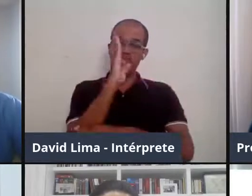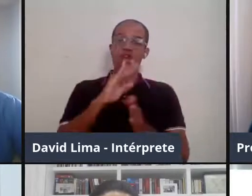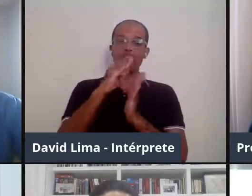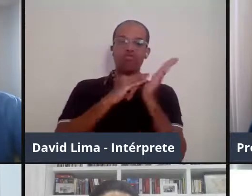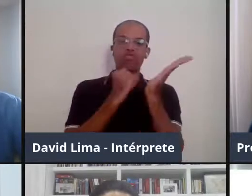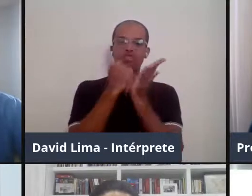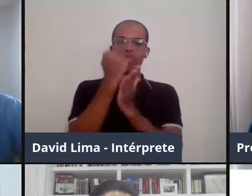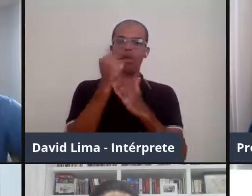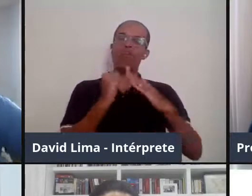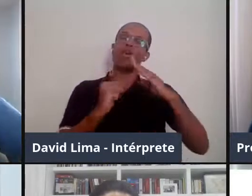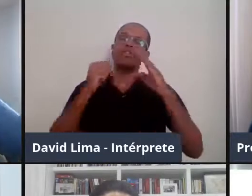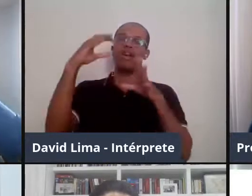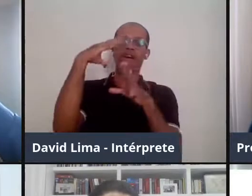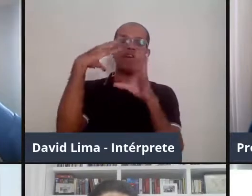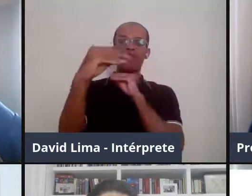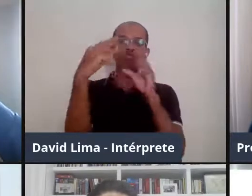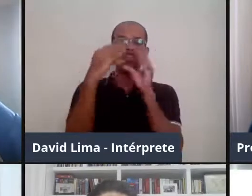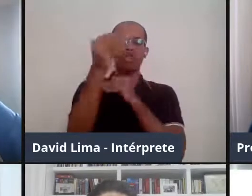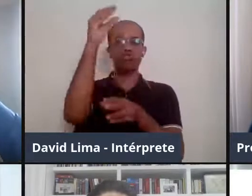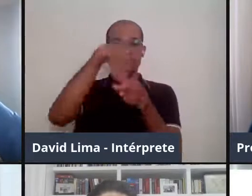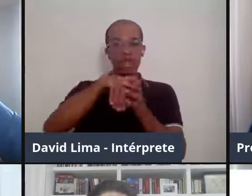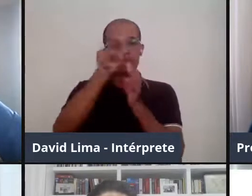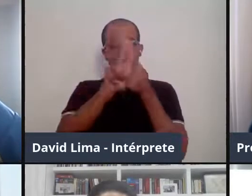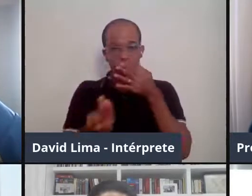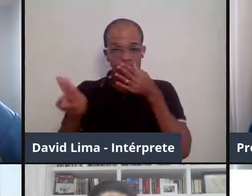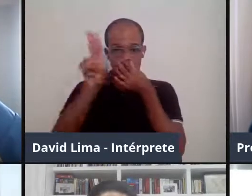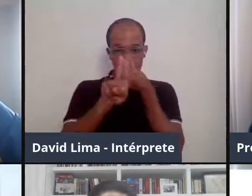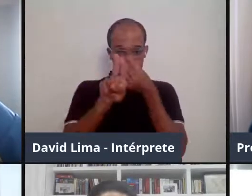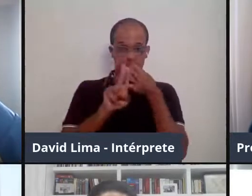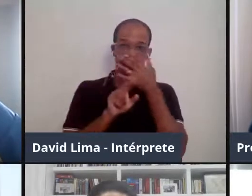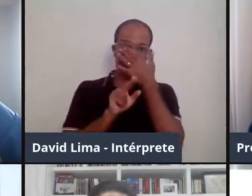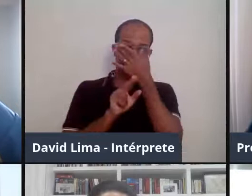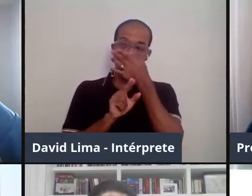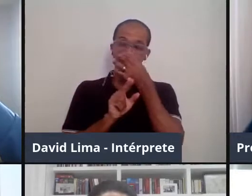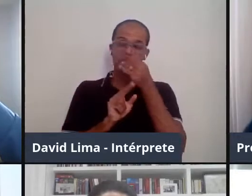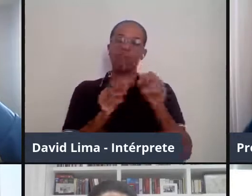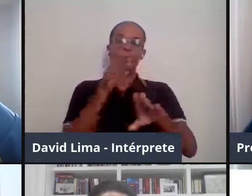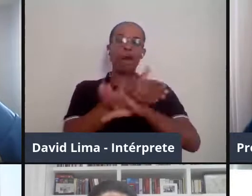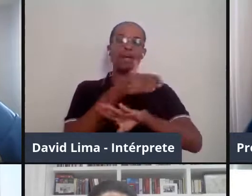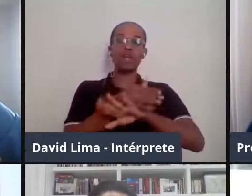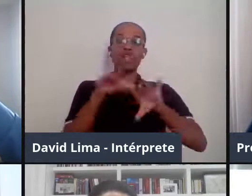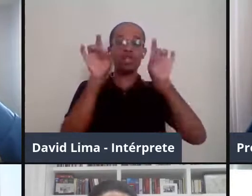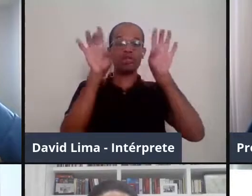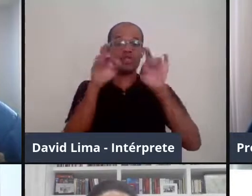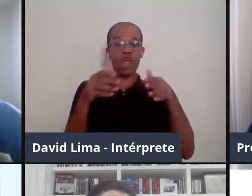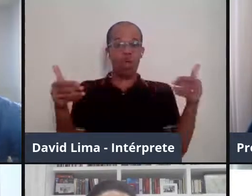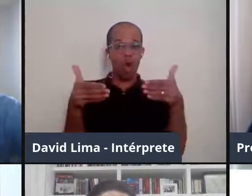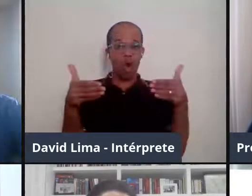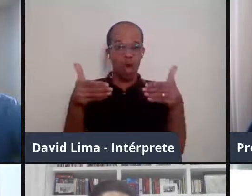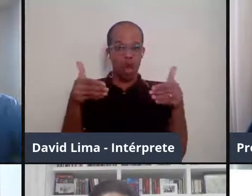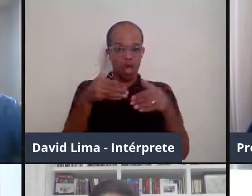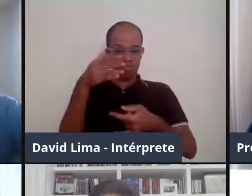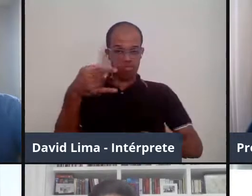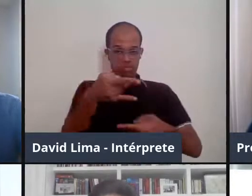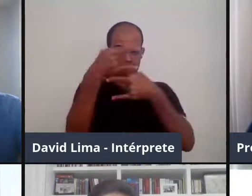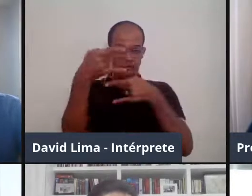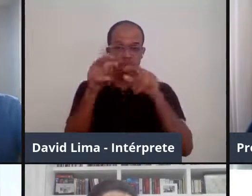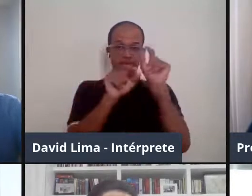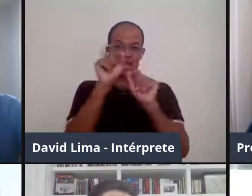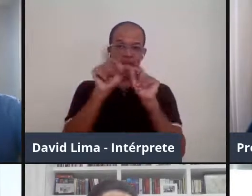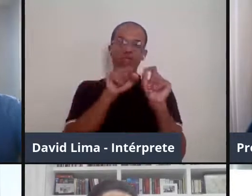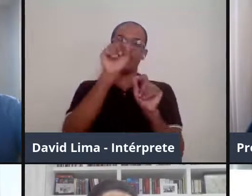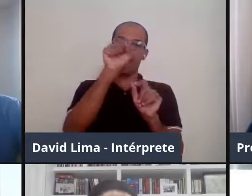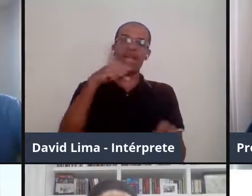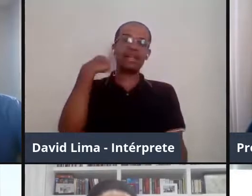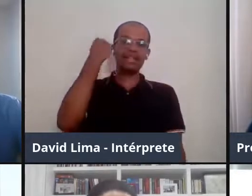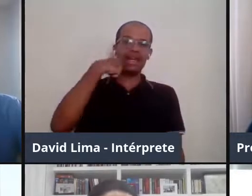nas universidades. Temos como participação especial dessa live o senador Paulo